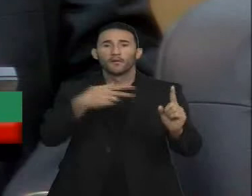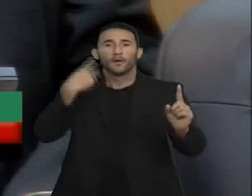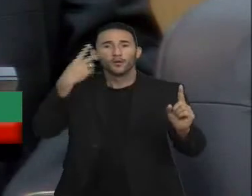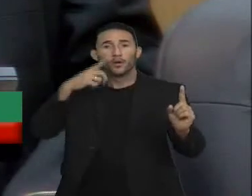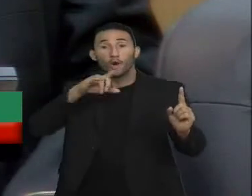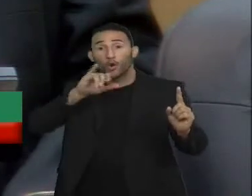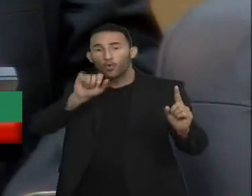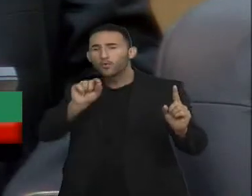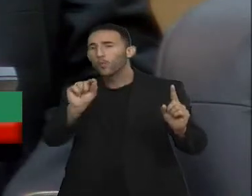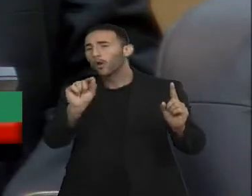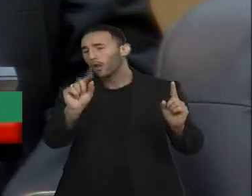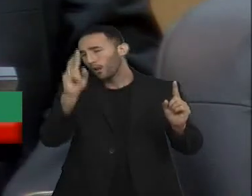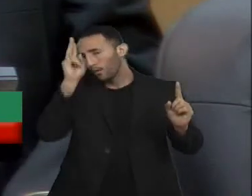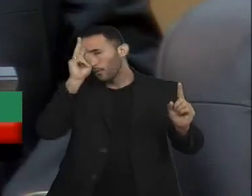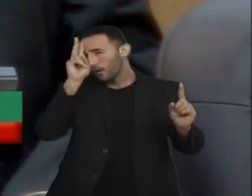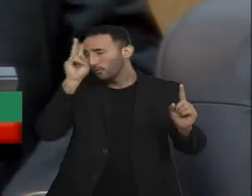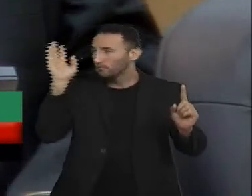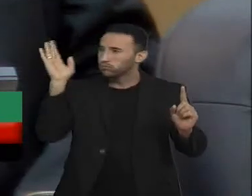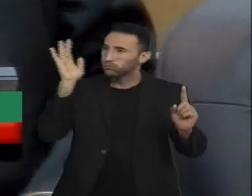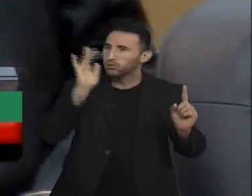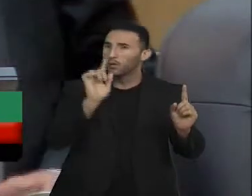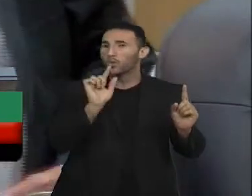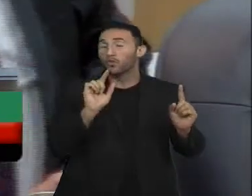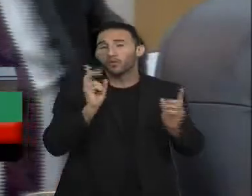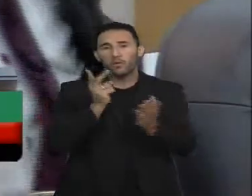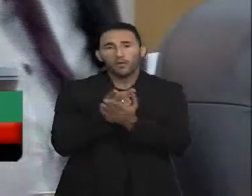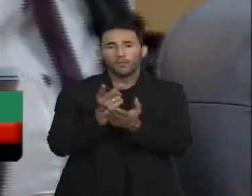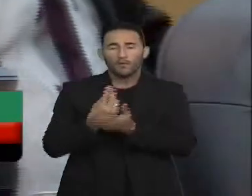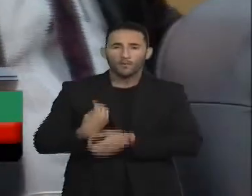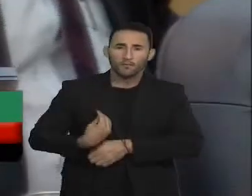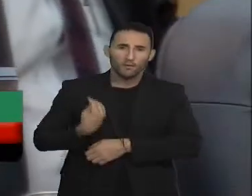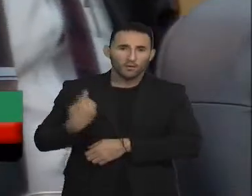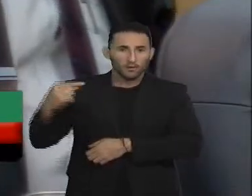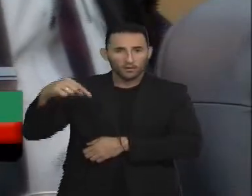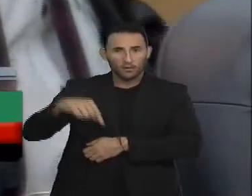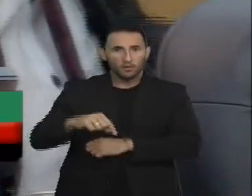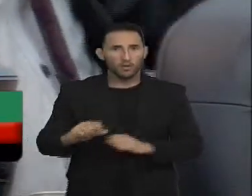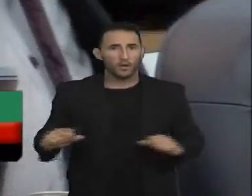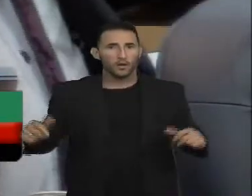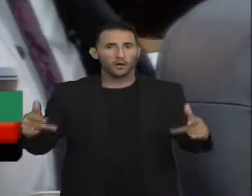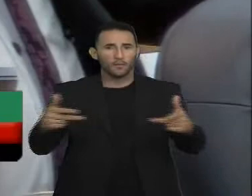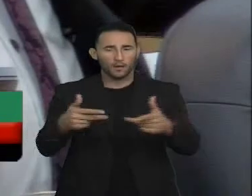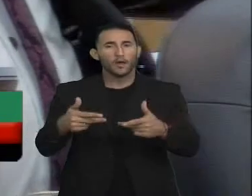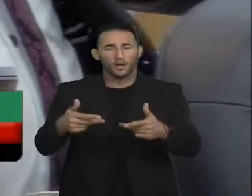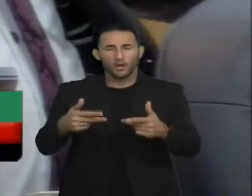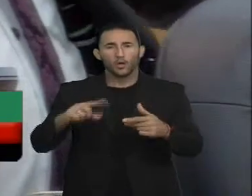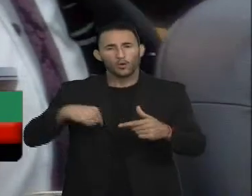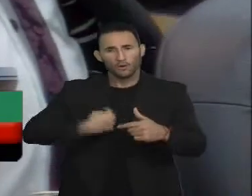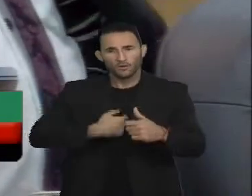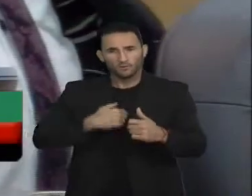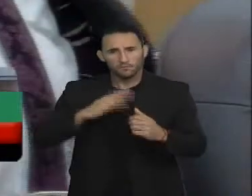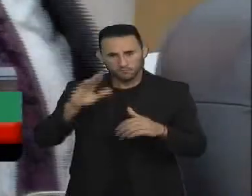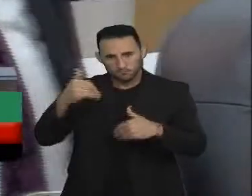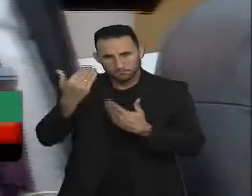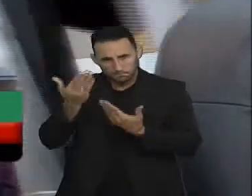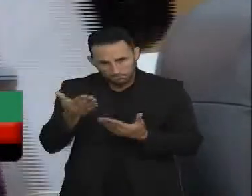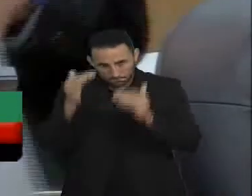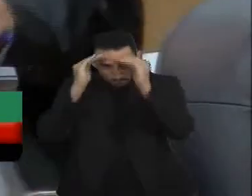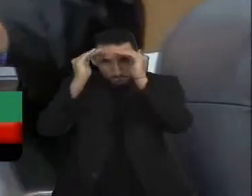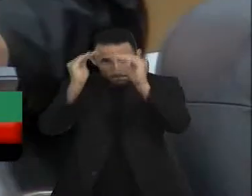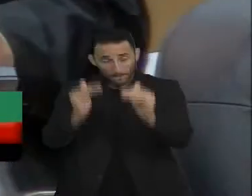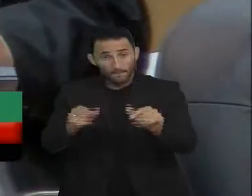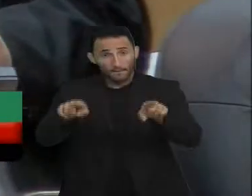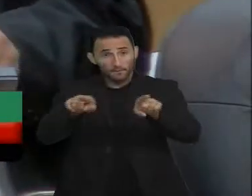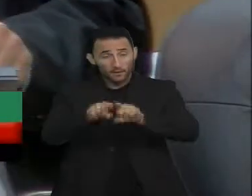lembrando que toda vez que eles estão aqui nessa casa, recebe o nosso respeito. E quero agradecer à